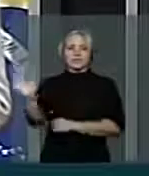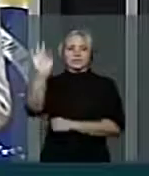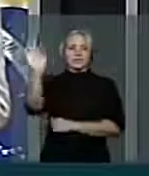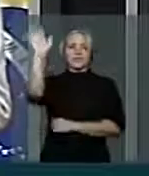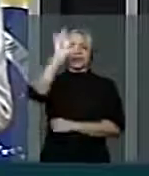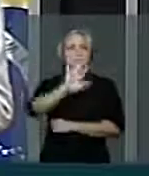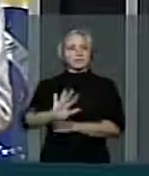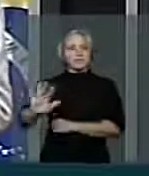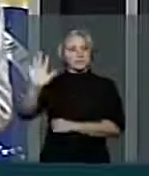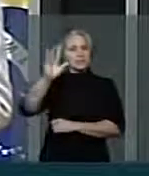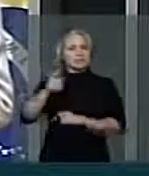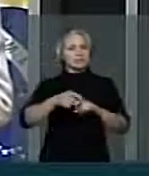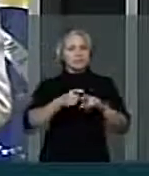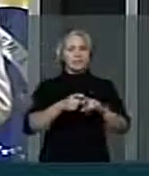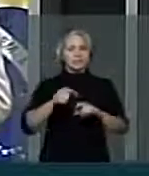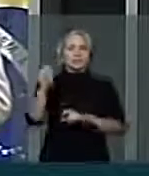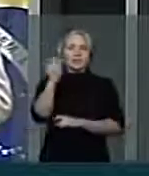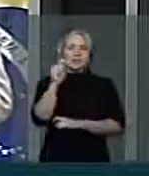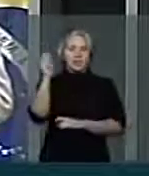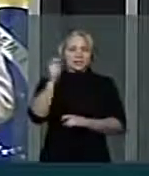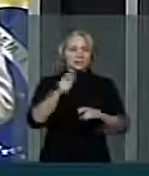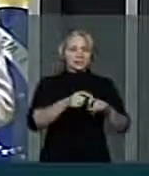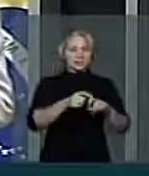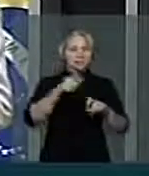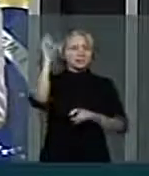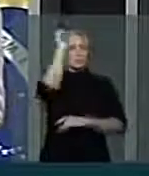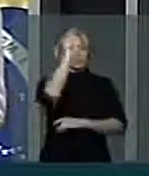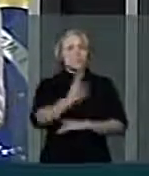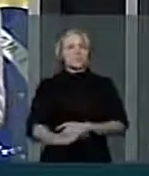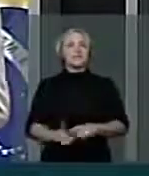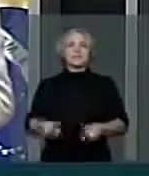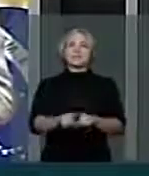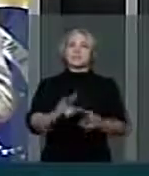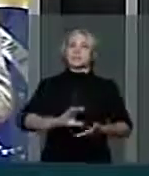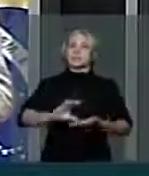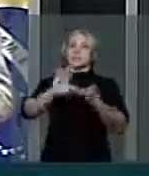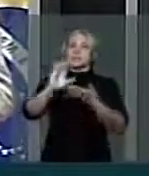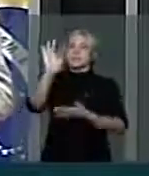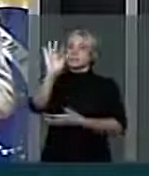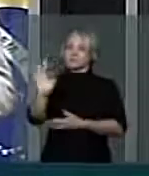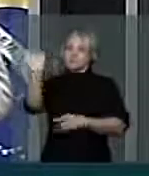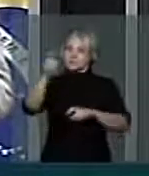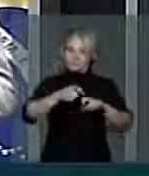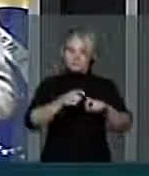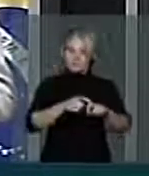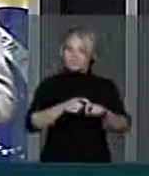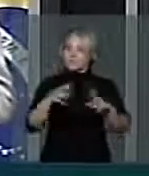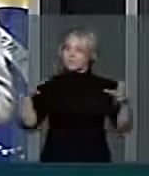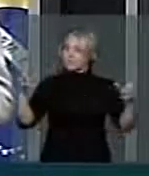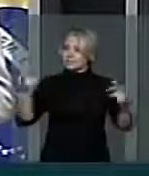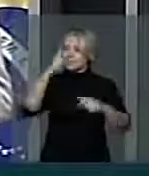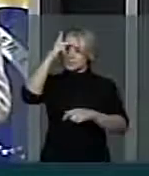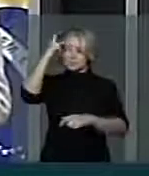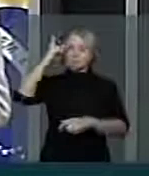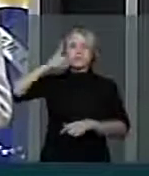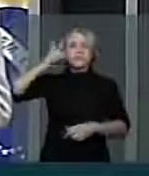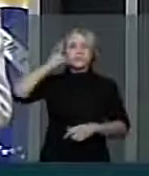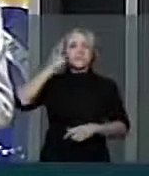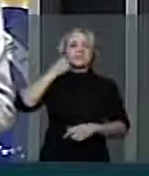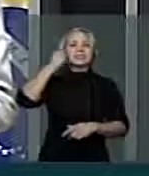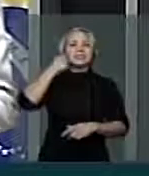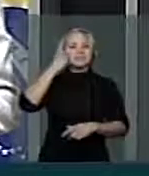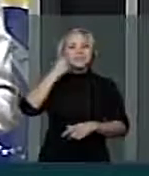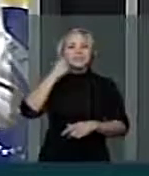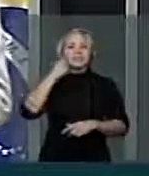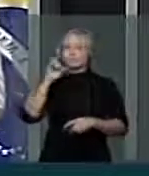Nacional dos Médicos, a Associação Médica Brasileira, o Conselho Federal de Medicina e, com certeza, os parlamentares, não só